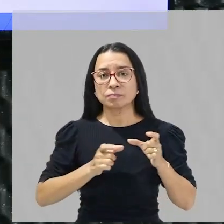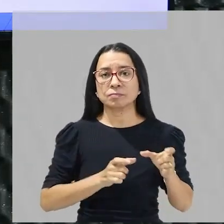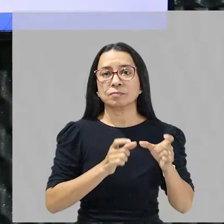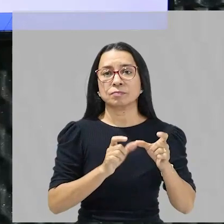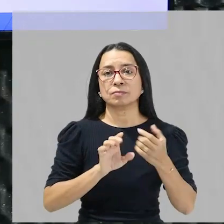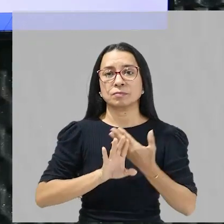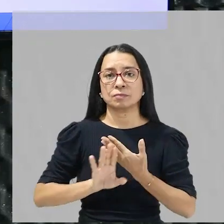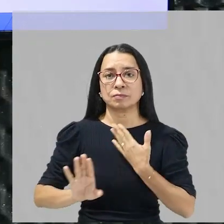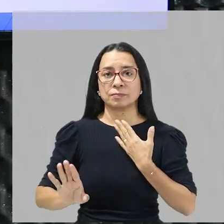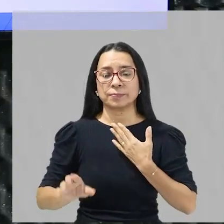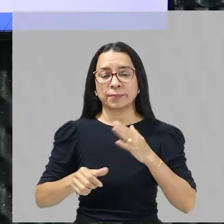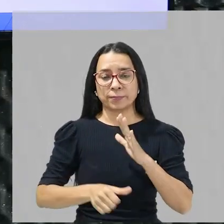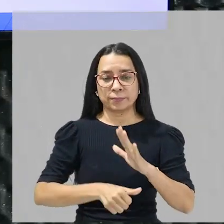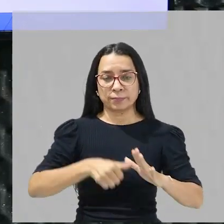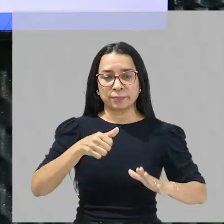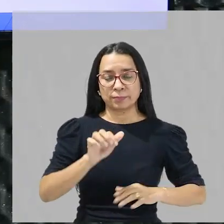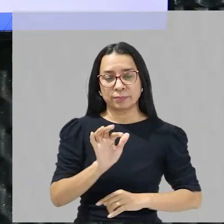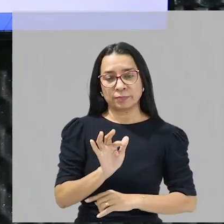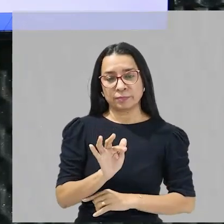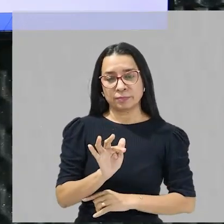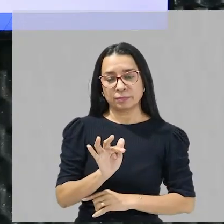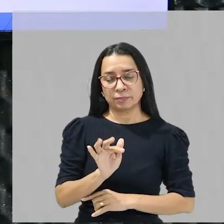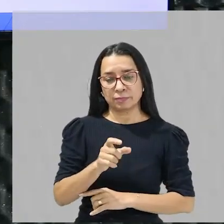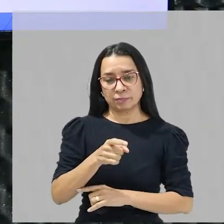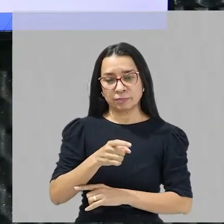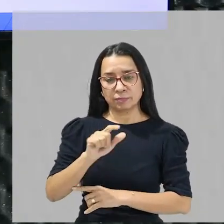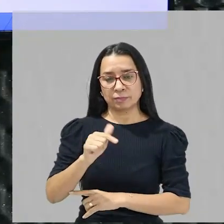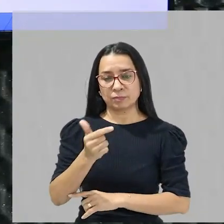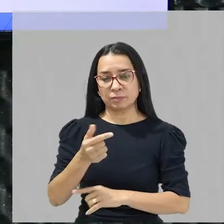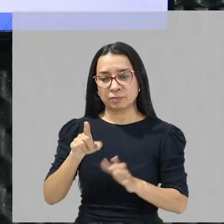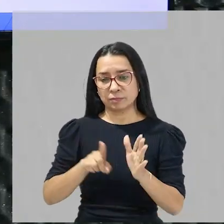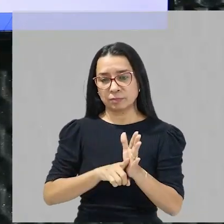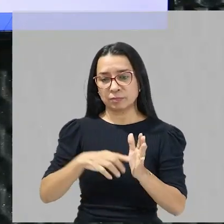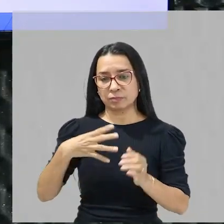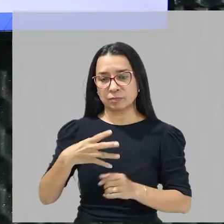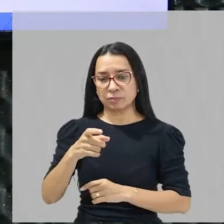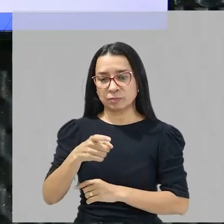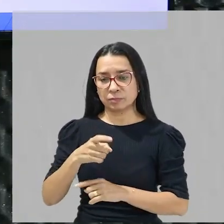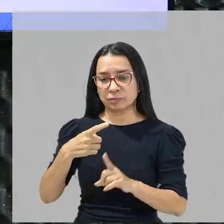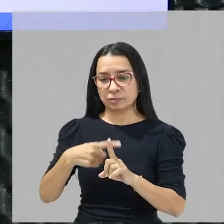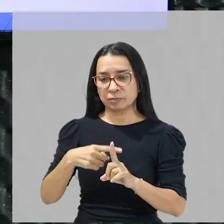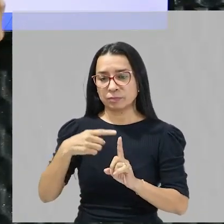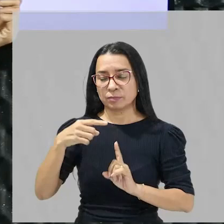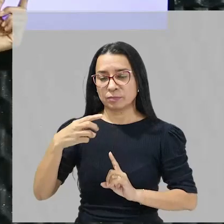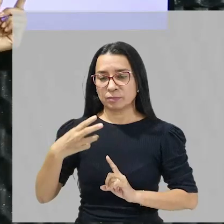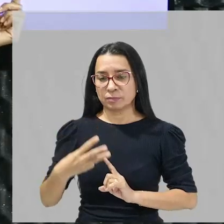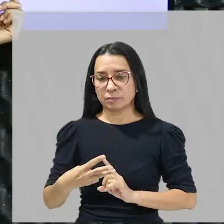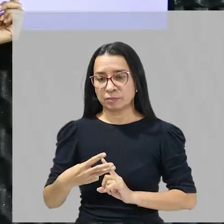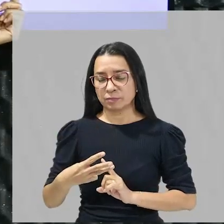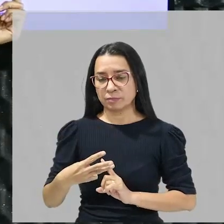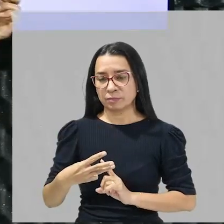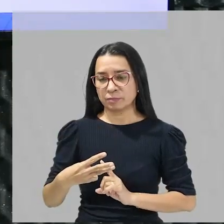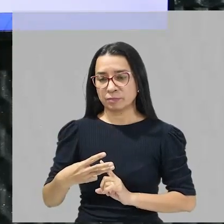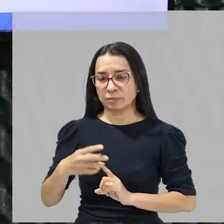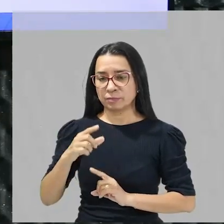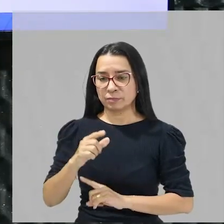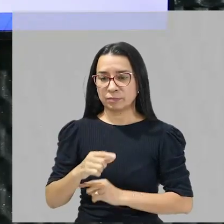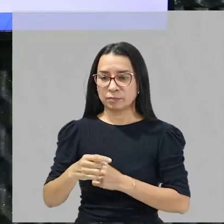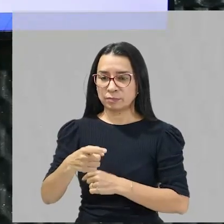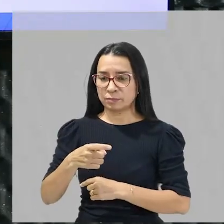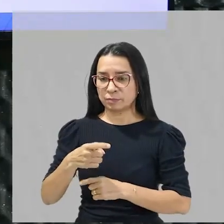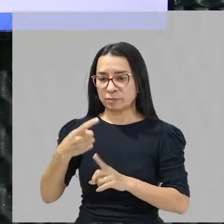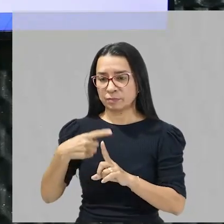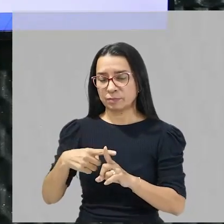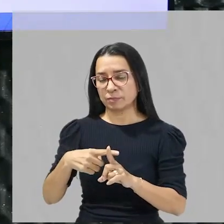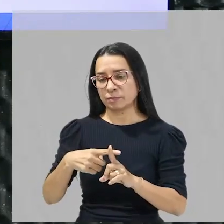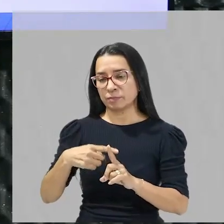A primeira delas, x ao quadrado menos 4x mais 3, e a segunda delas, x mais 2. O que está